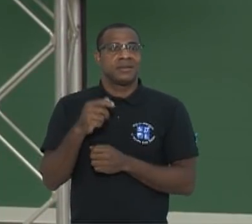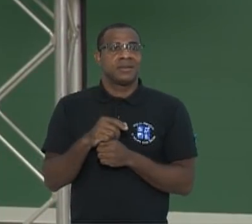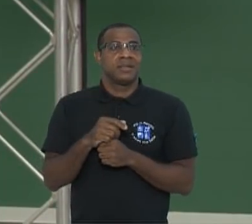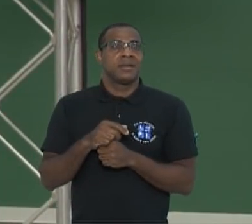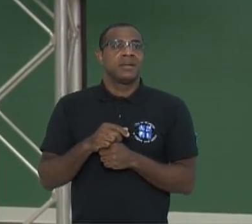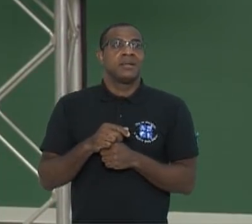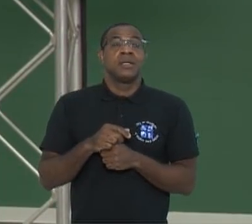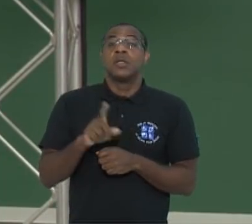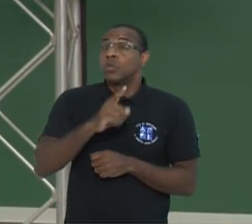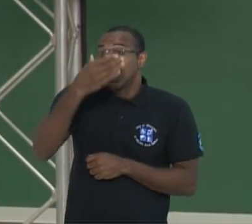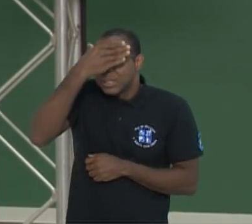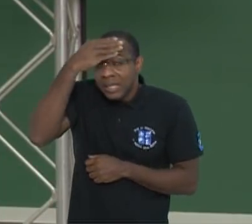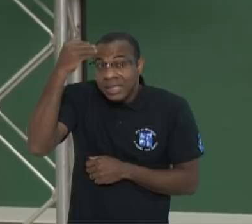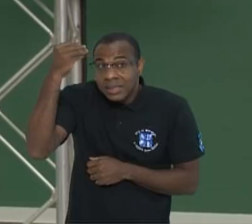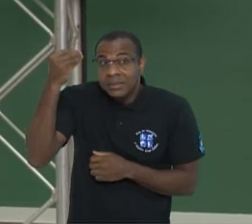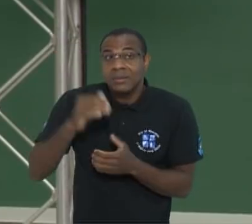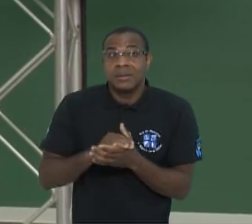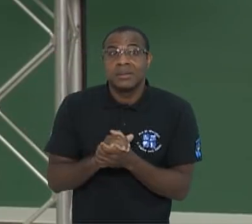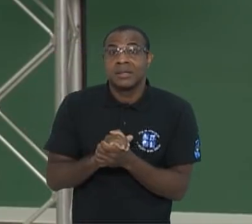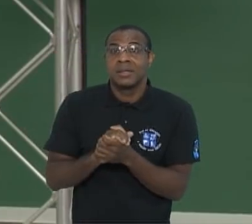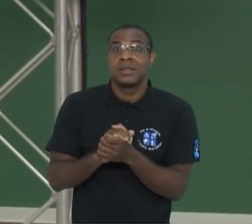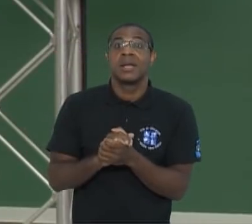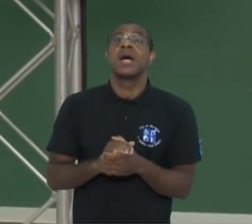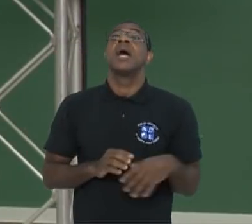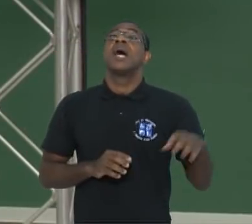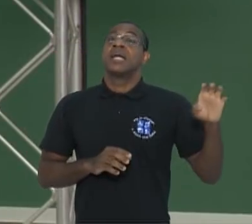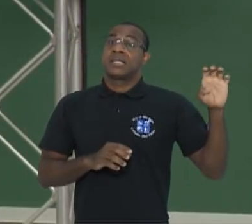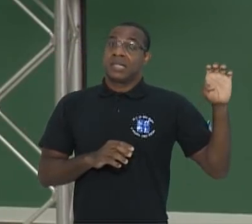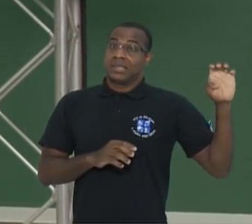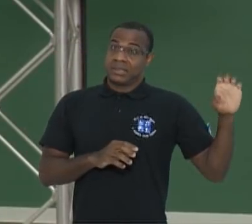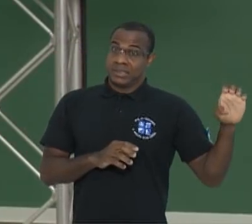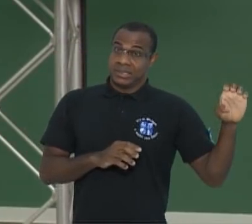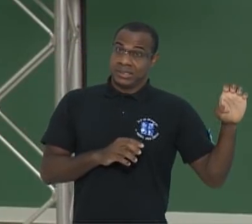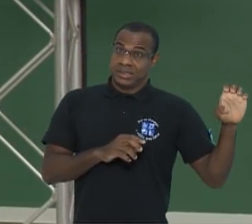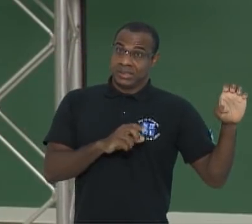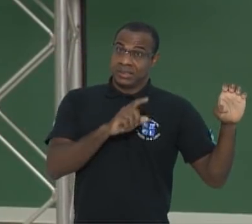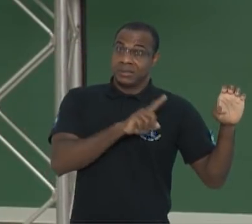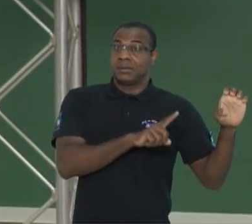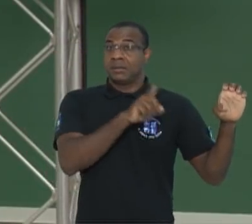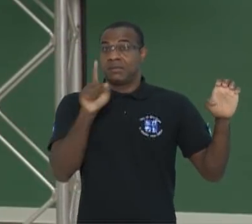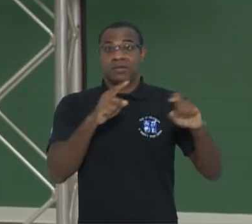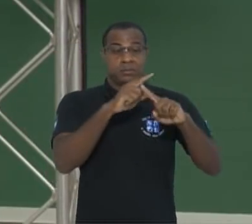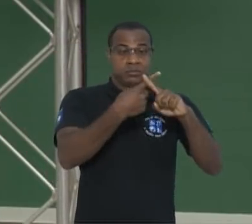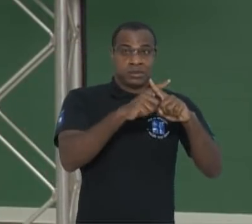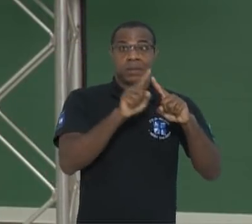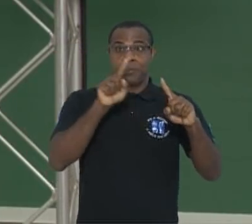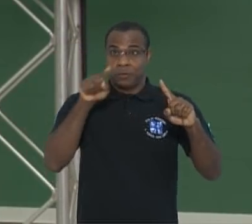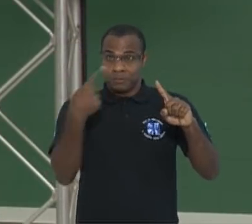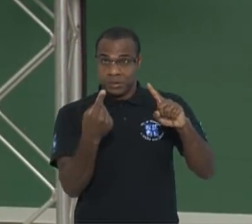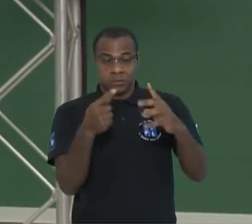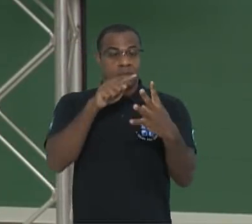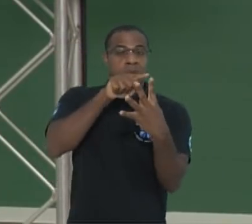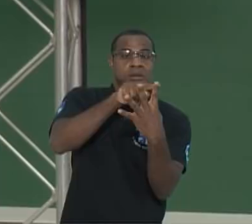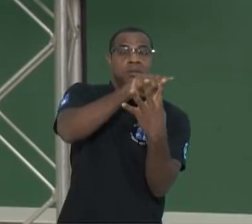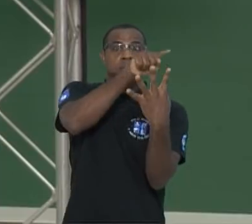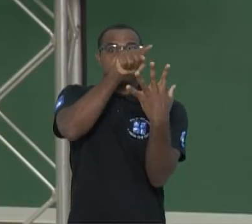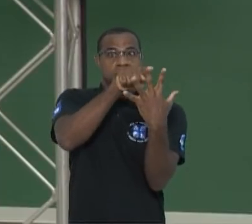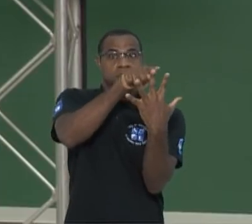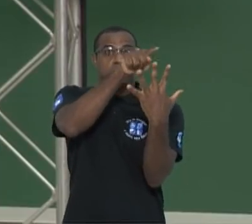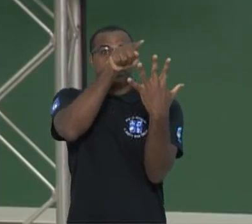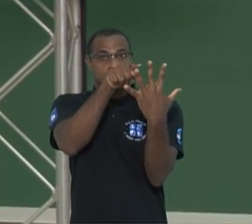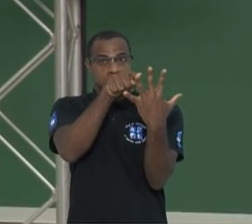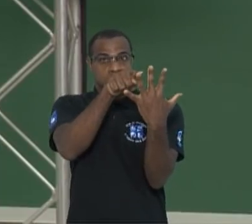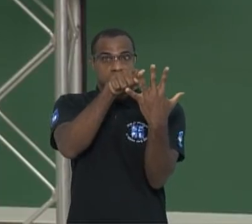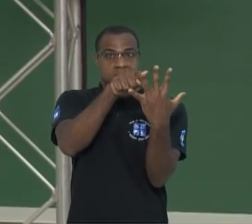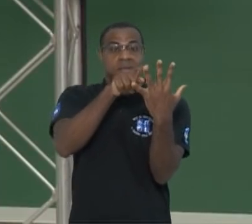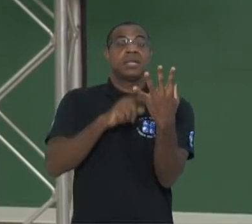Não esquecendo, da esquerda para a direita, você vai multiplicar por 1.000. E da direita para a esquerda, você vai dividir